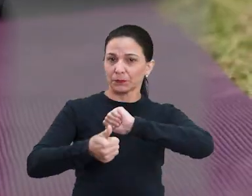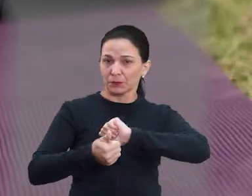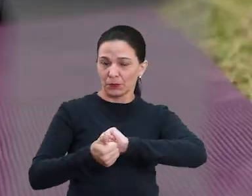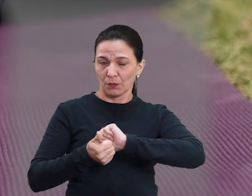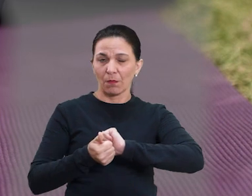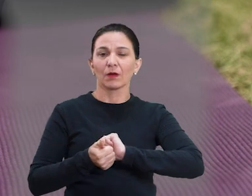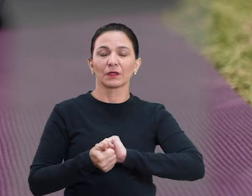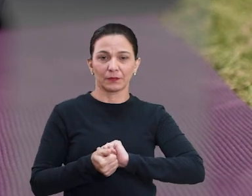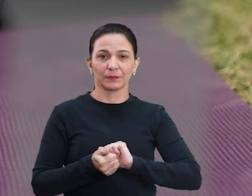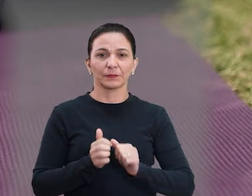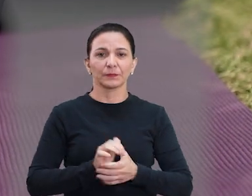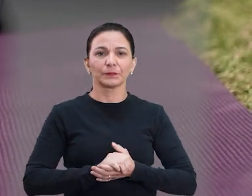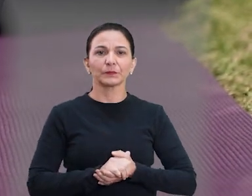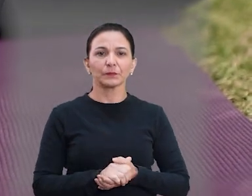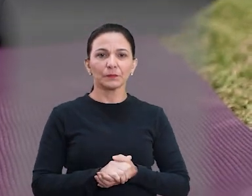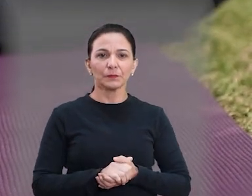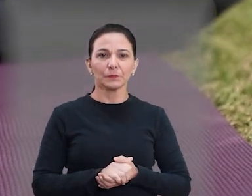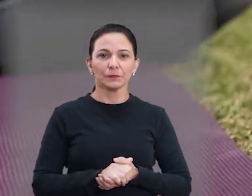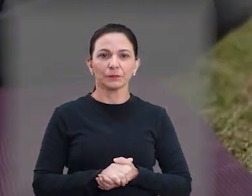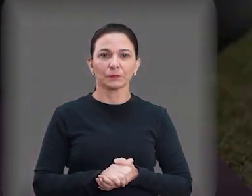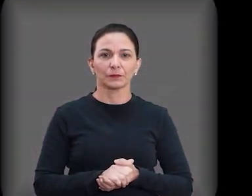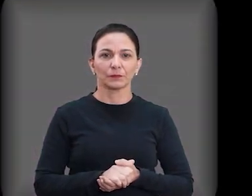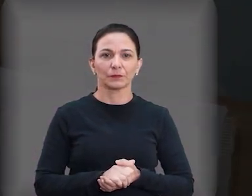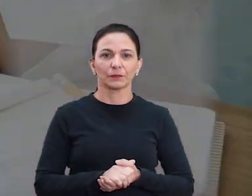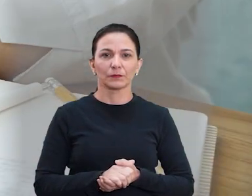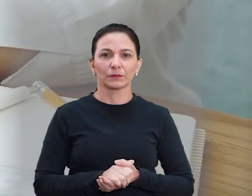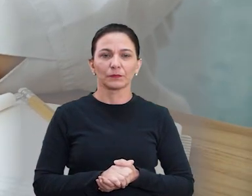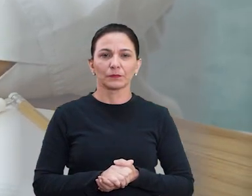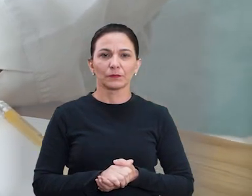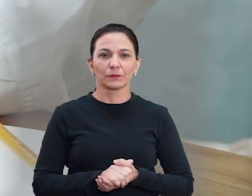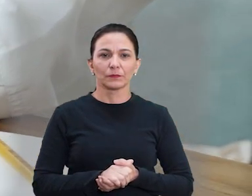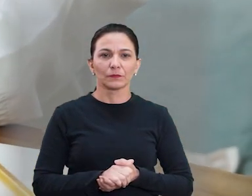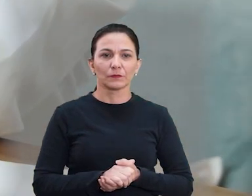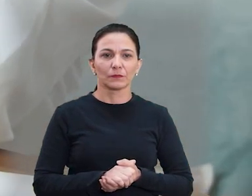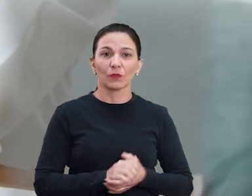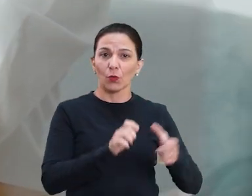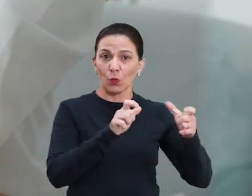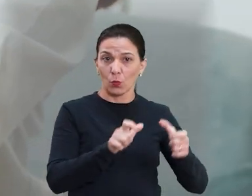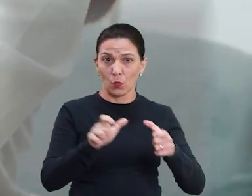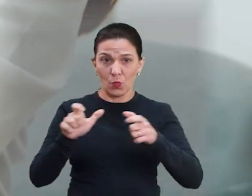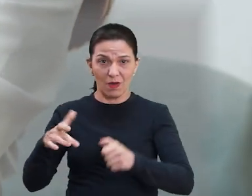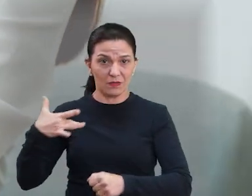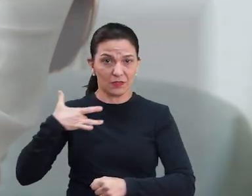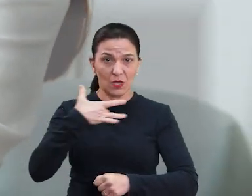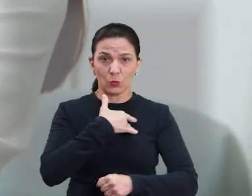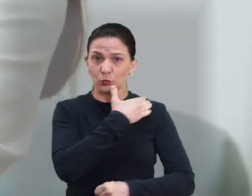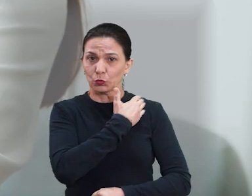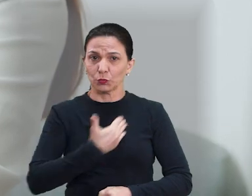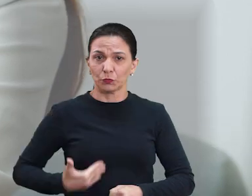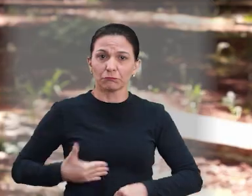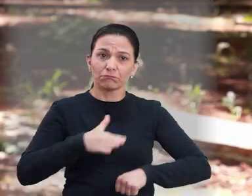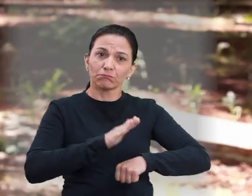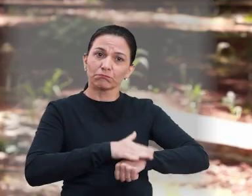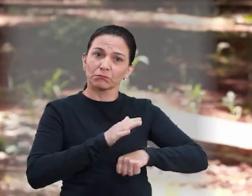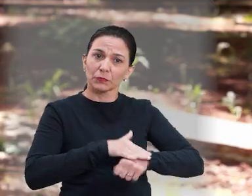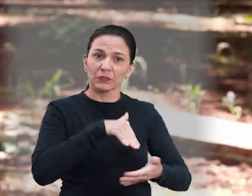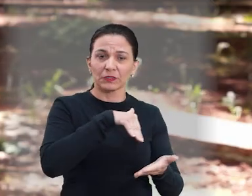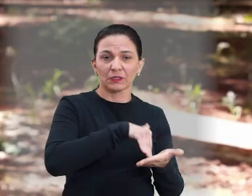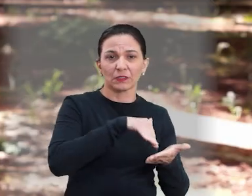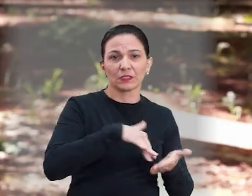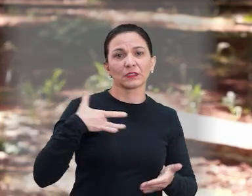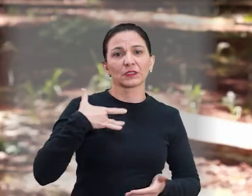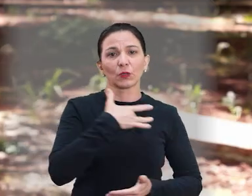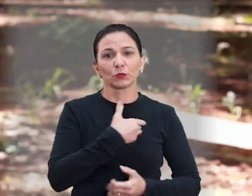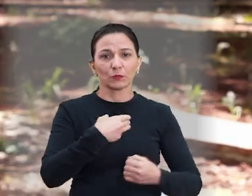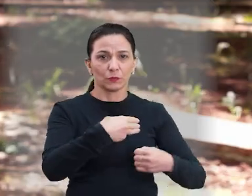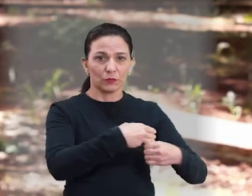prática de exercícios o médico é quem vai determinar o melhor método de tratamento de acordo